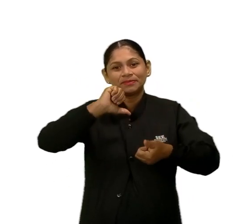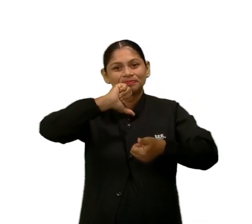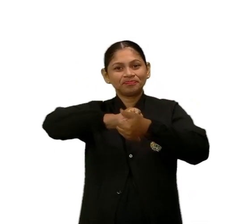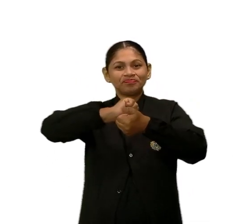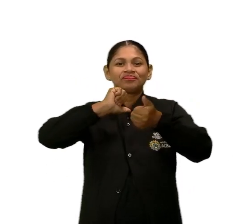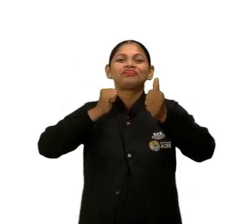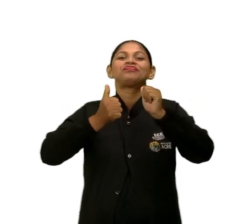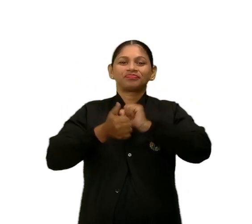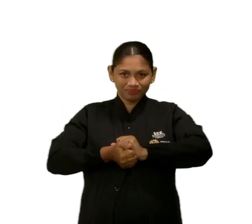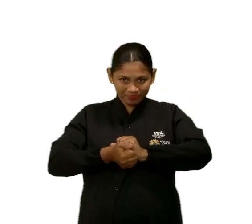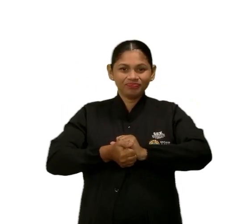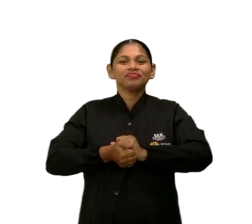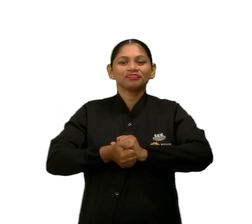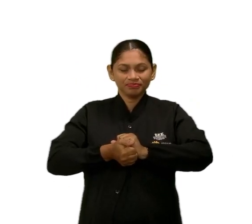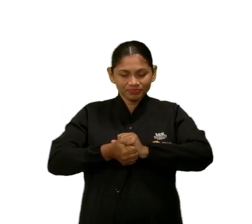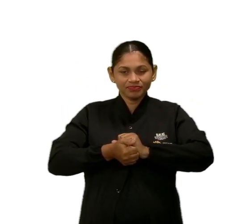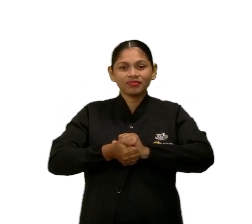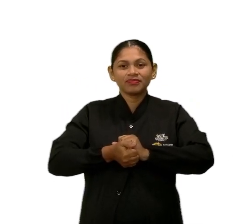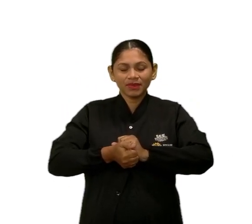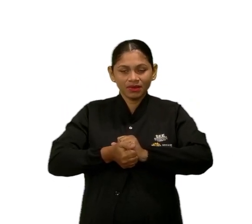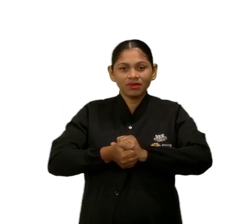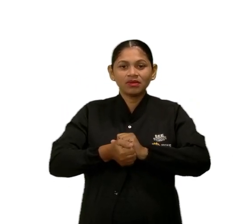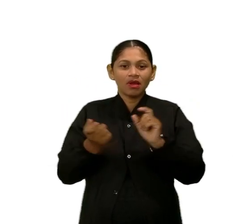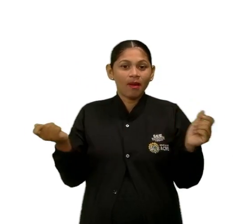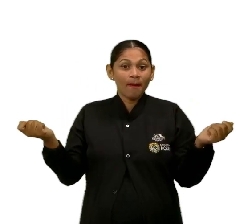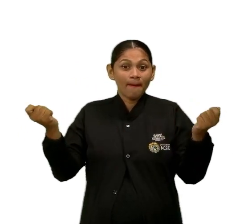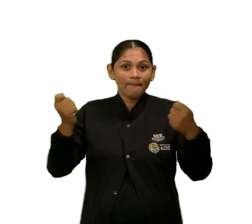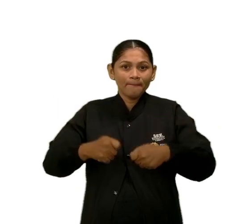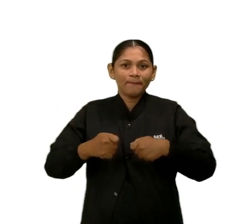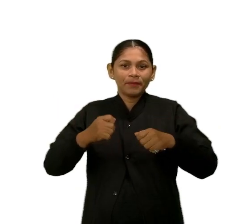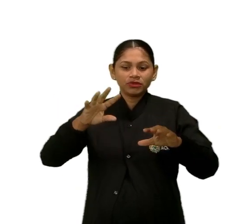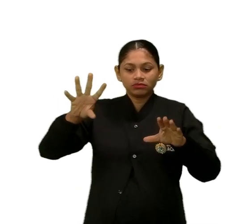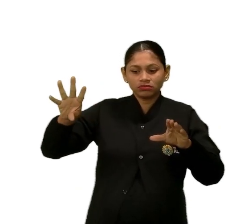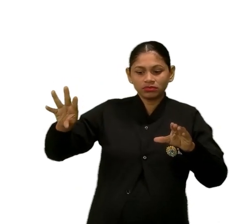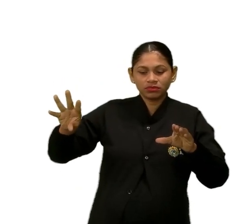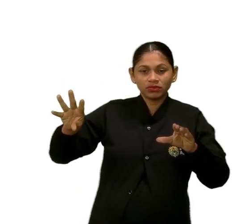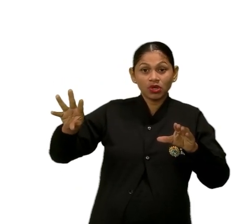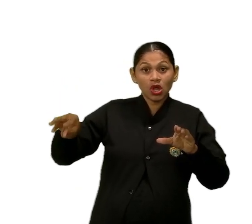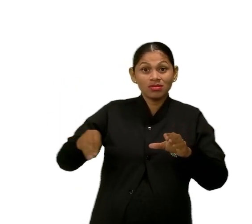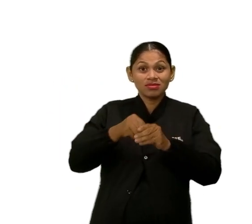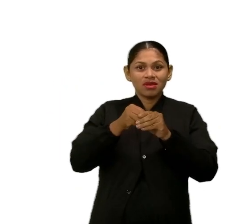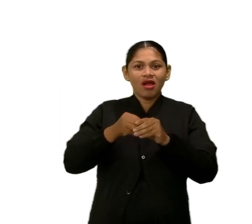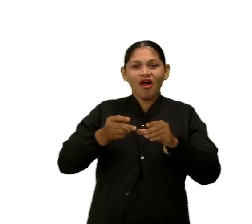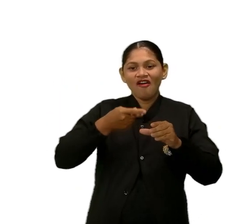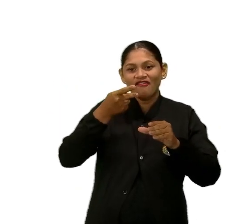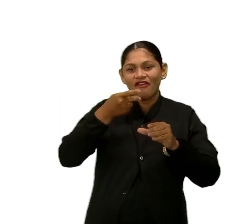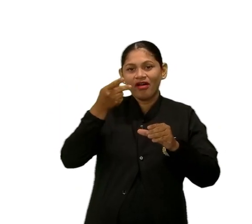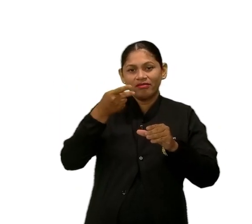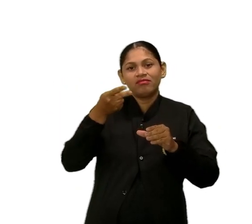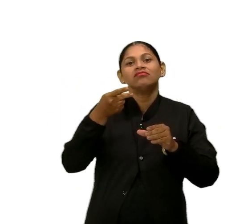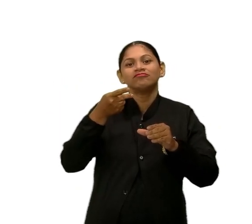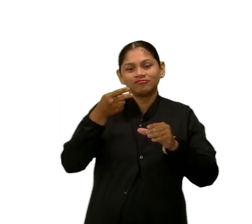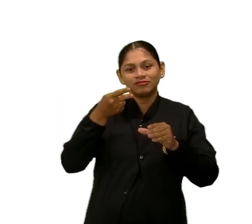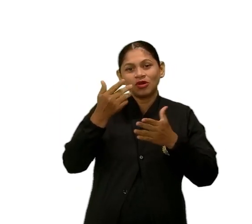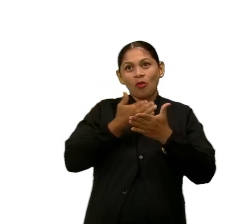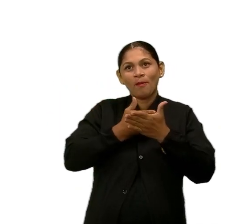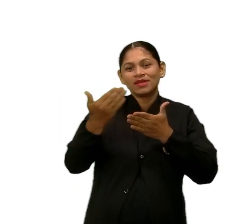se adaptar para que pudesse inserir as falas nas histórias contadas. E com